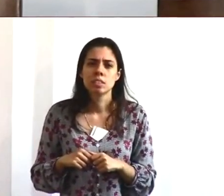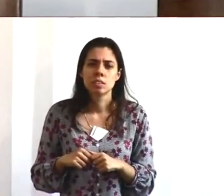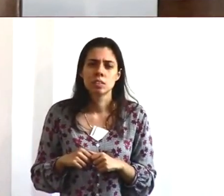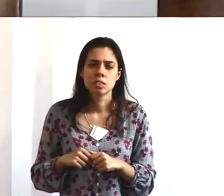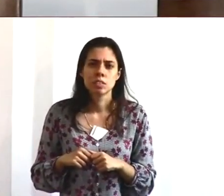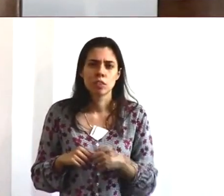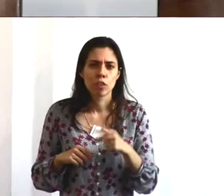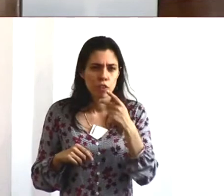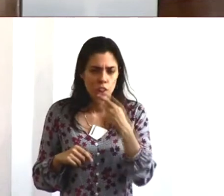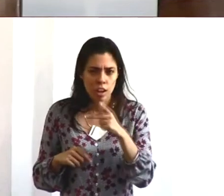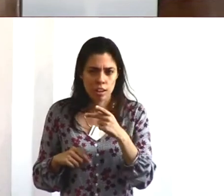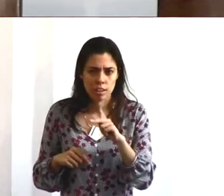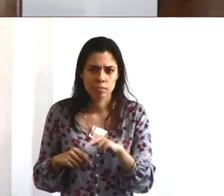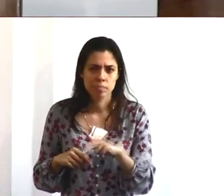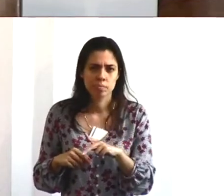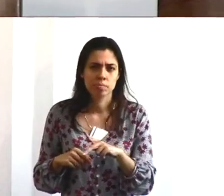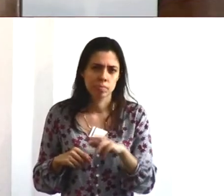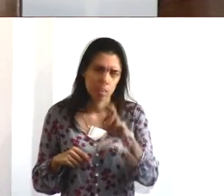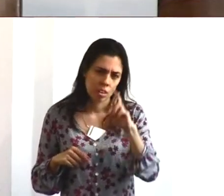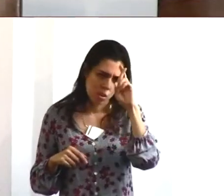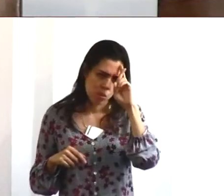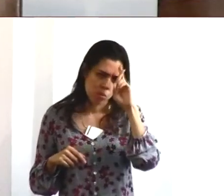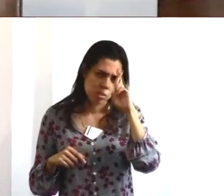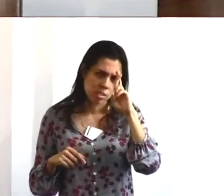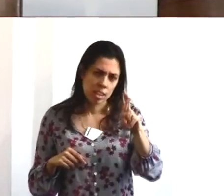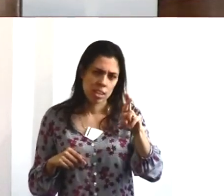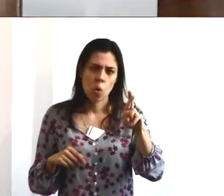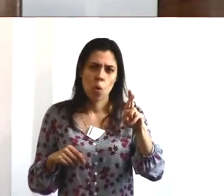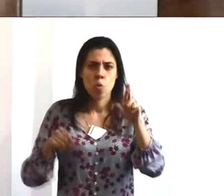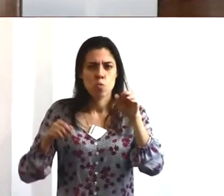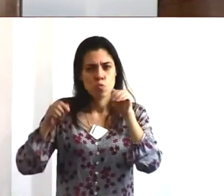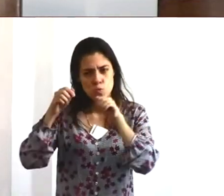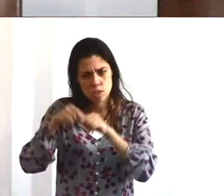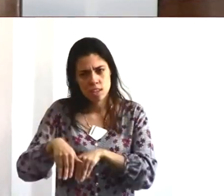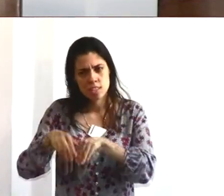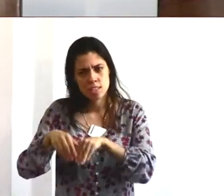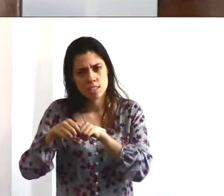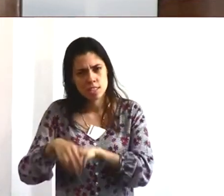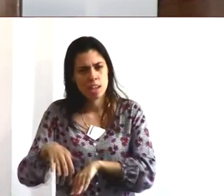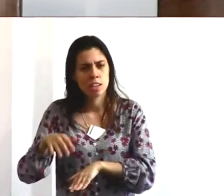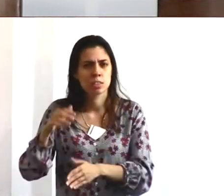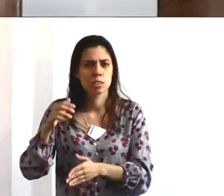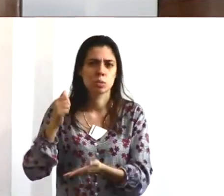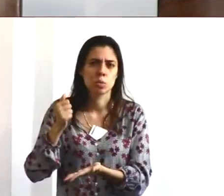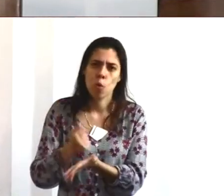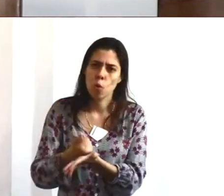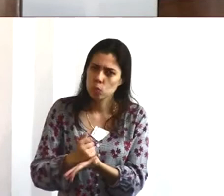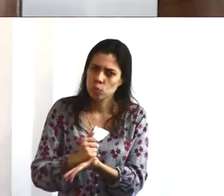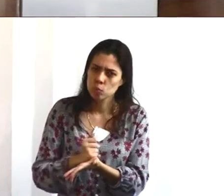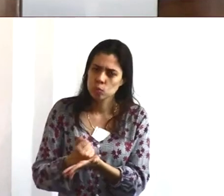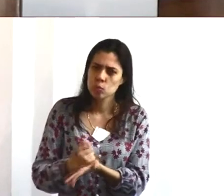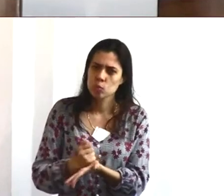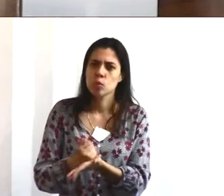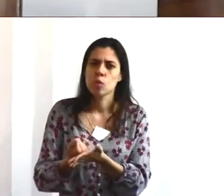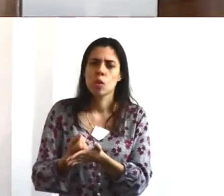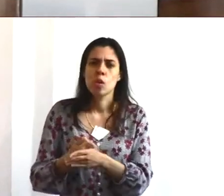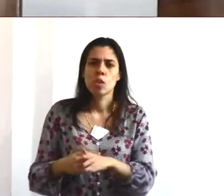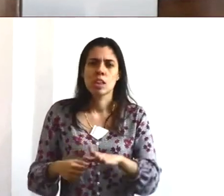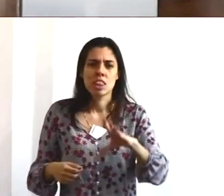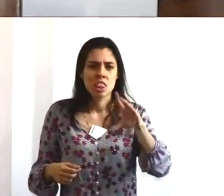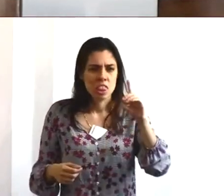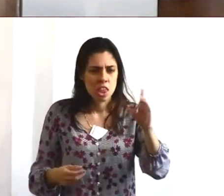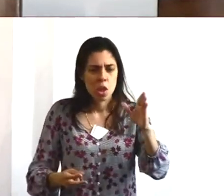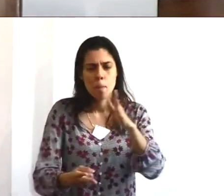o Senhor dos exércitos está conosco, o Deus de Jacó é o nosso refúgio, pode vir o que